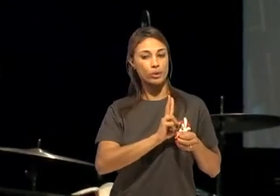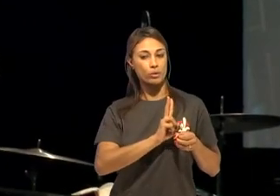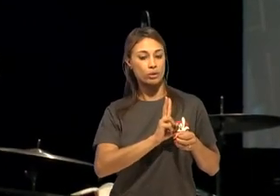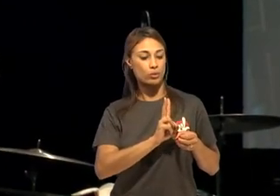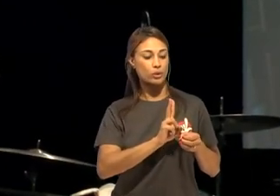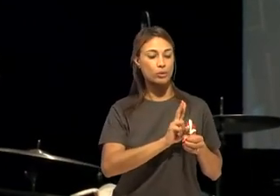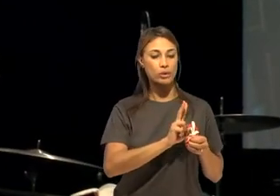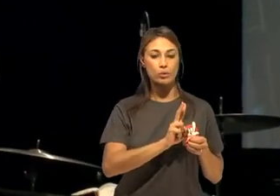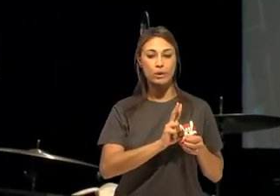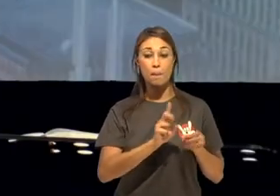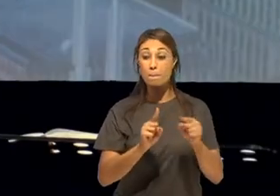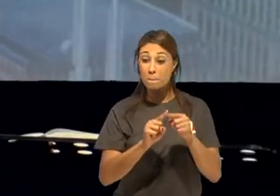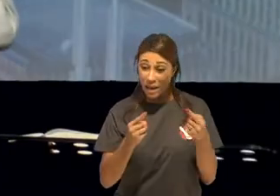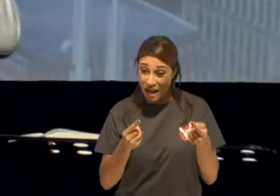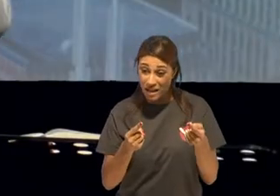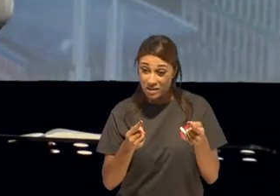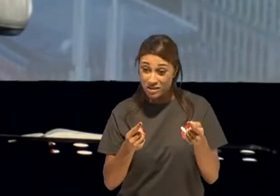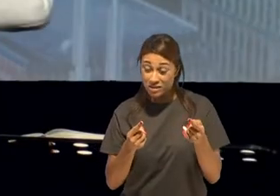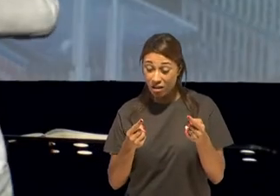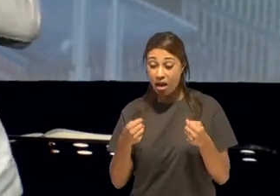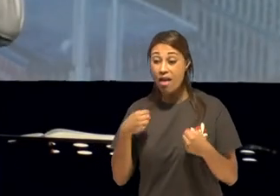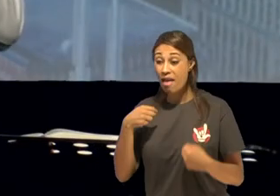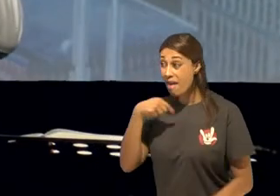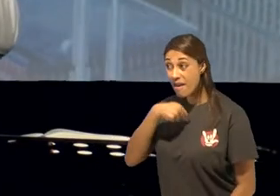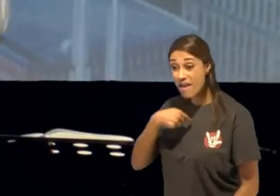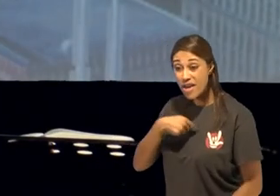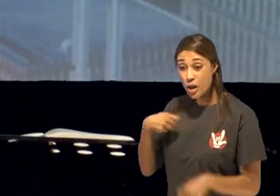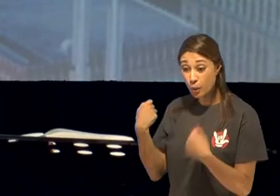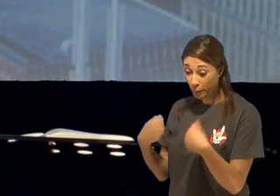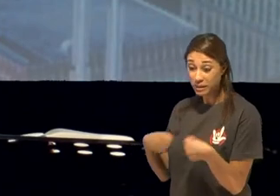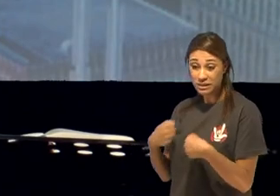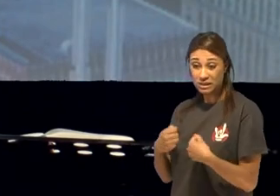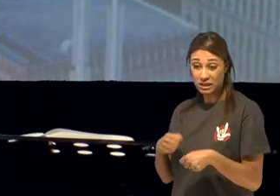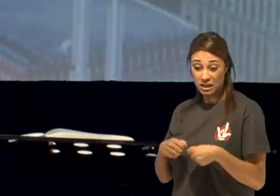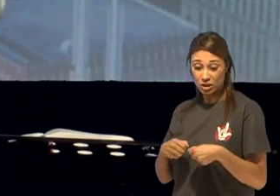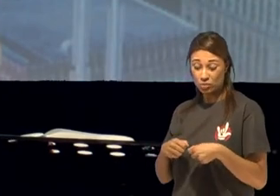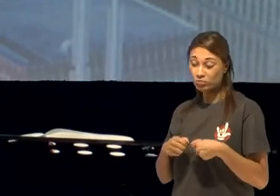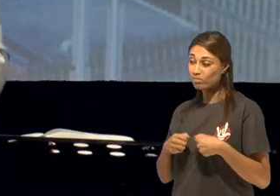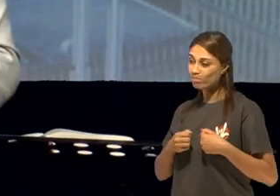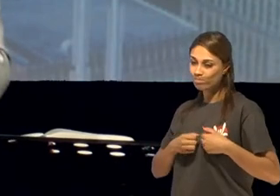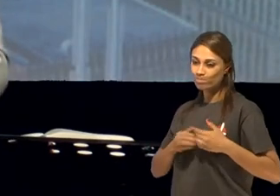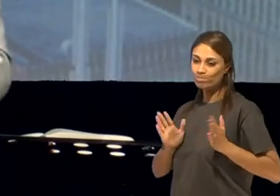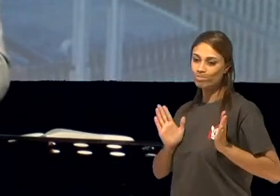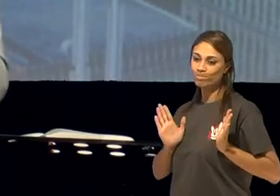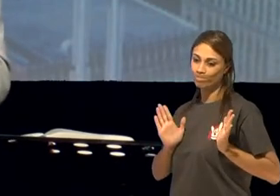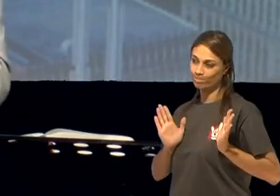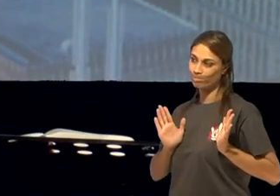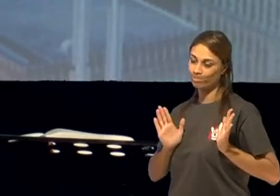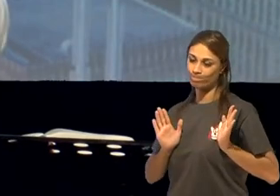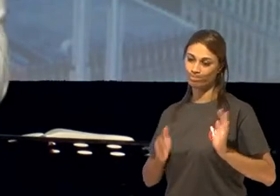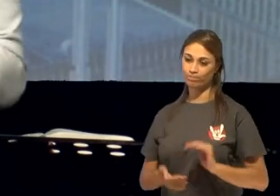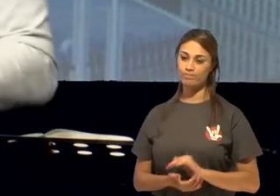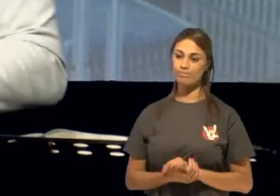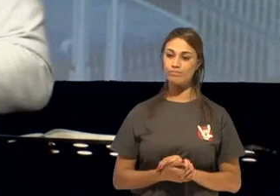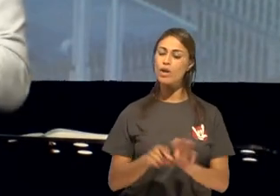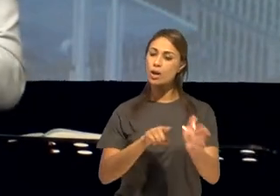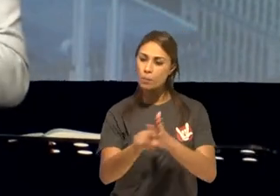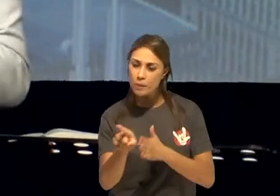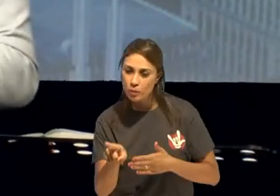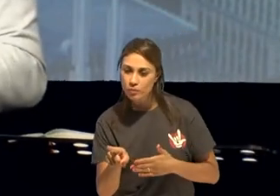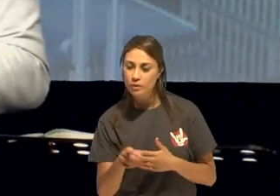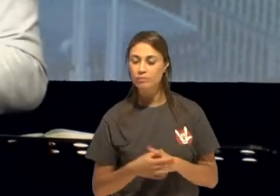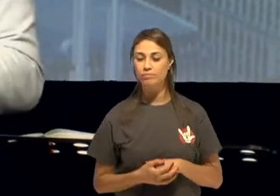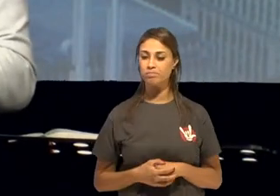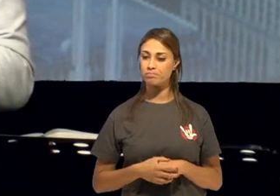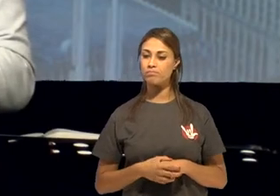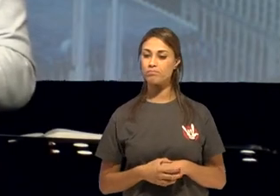a semente ali, mas o seu solo, o coração não estava bom. Quero fazer essa pergunta. Quando foi o último discípulo que